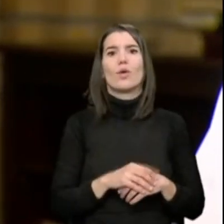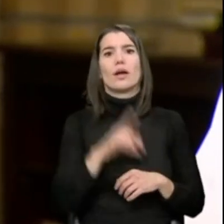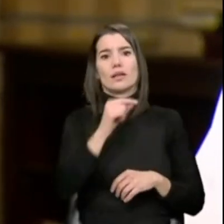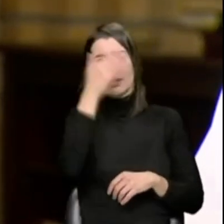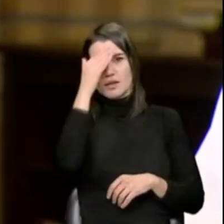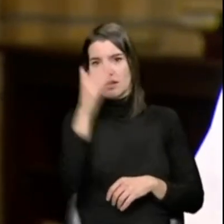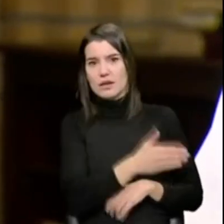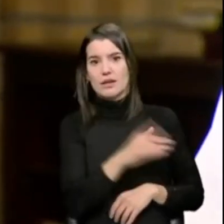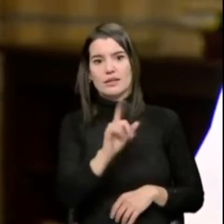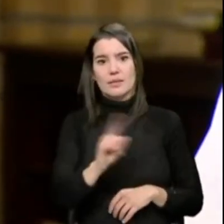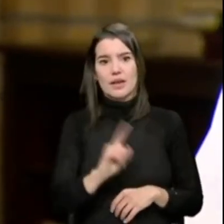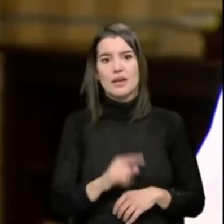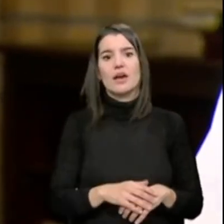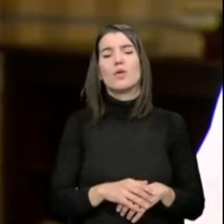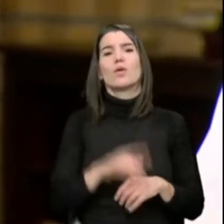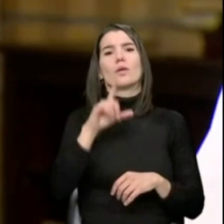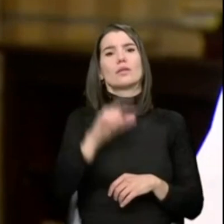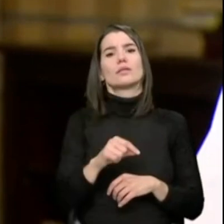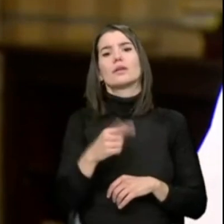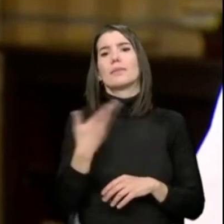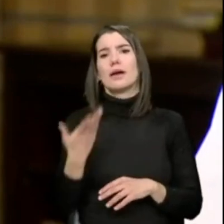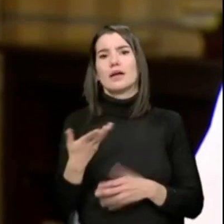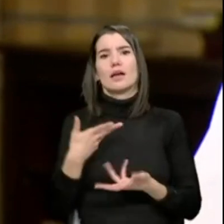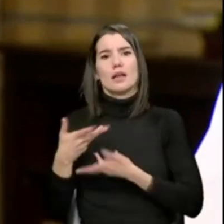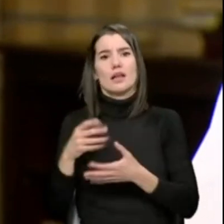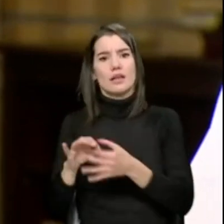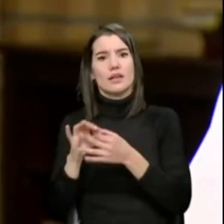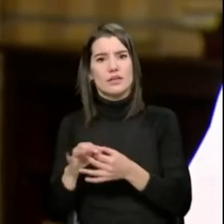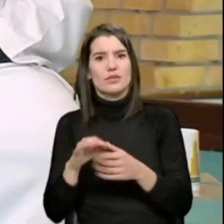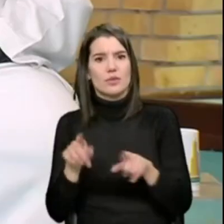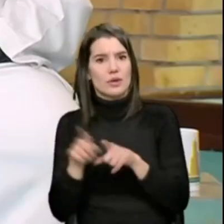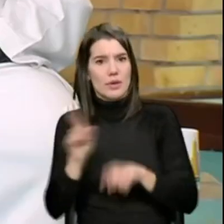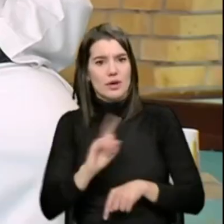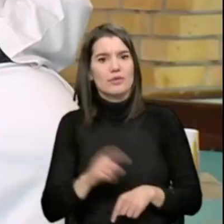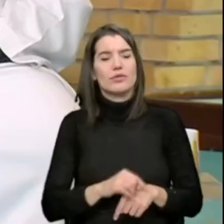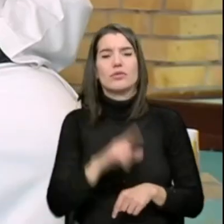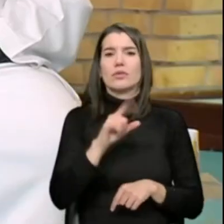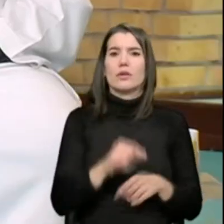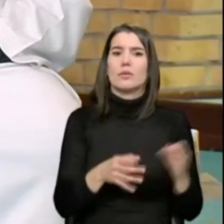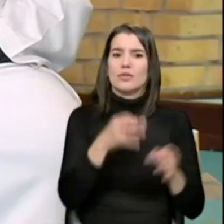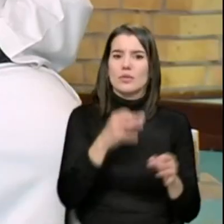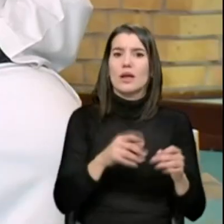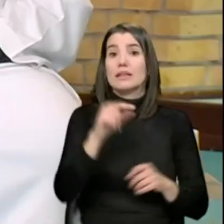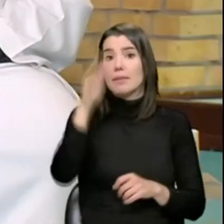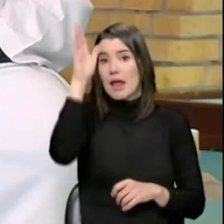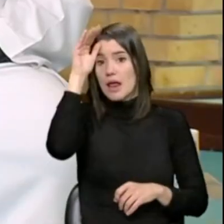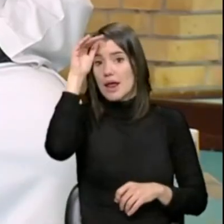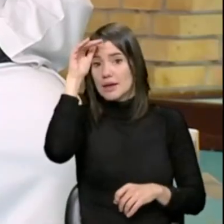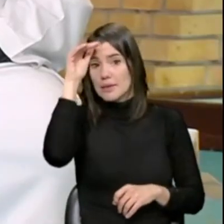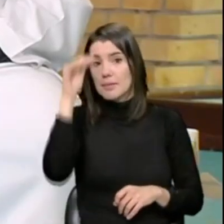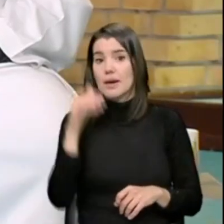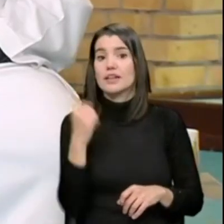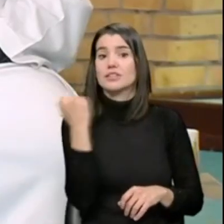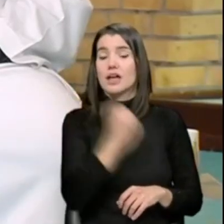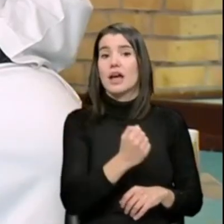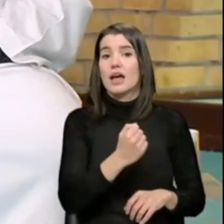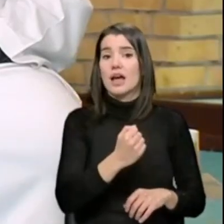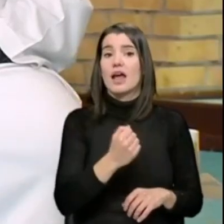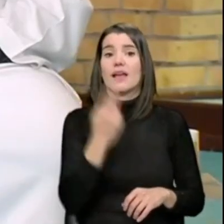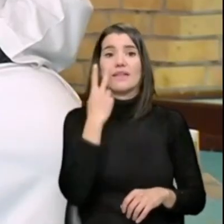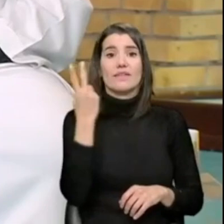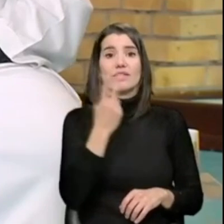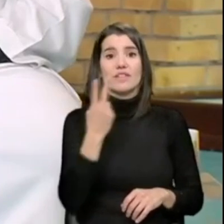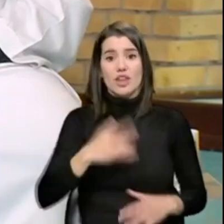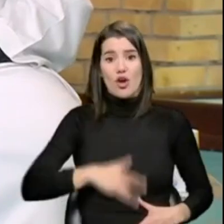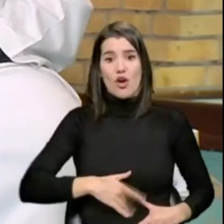e não manter relações incestuosas, e estabelecer tribunais, e não molestar os animais ingerindo um órgão retirado em vida.